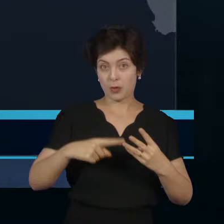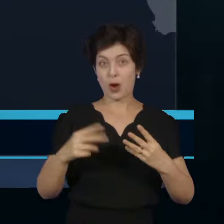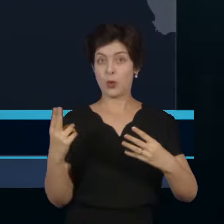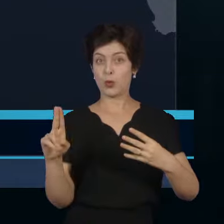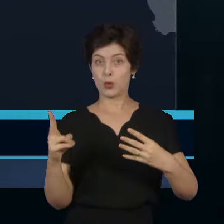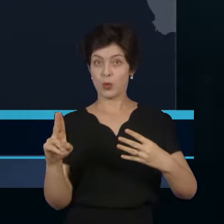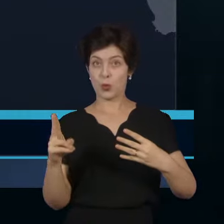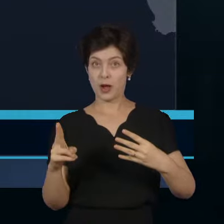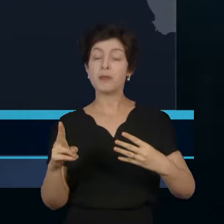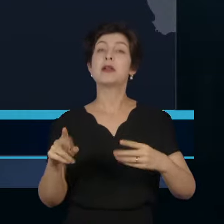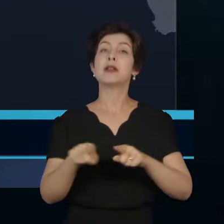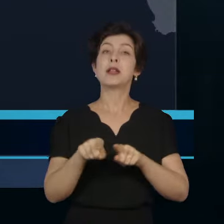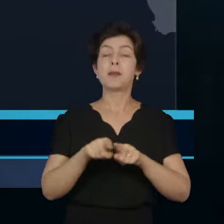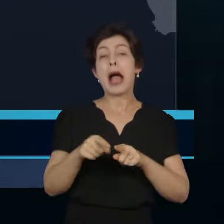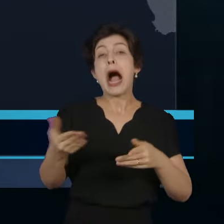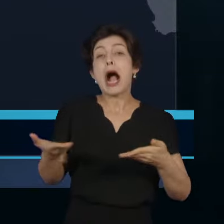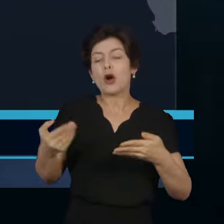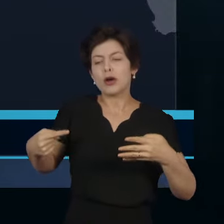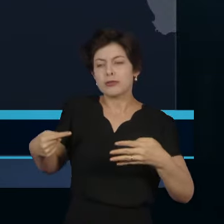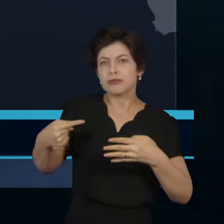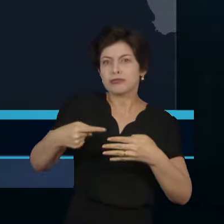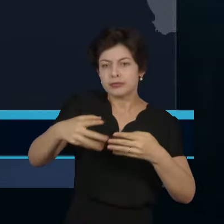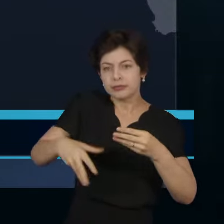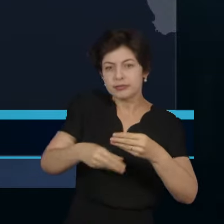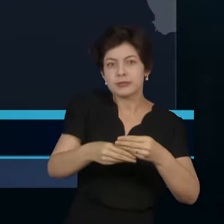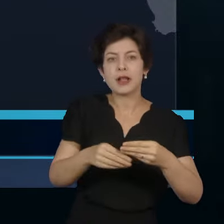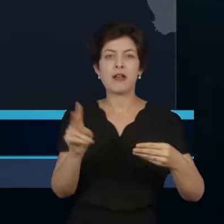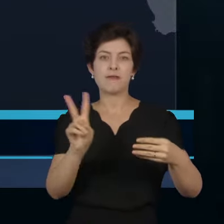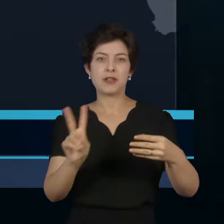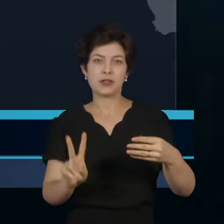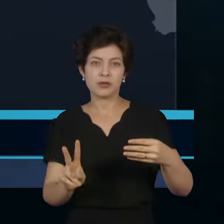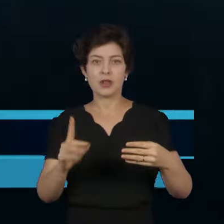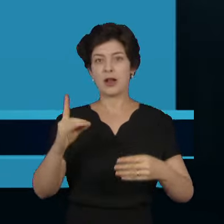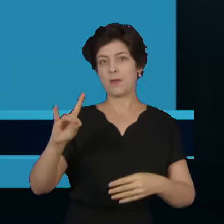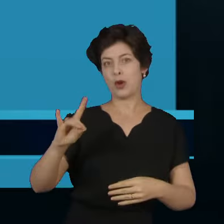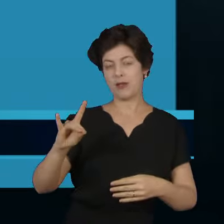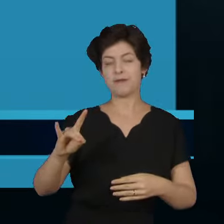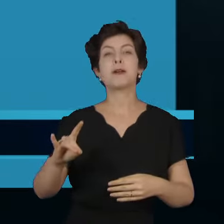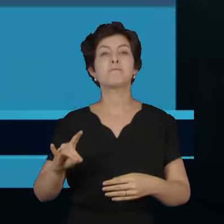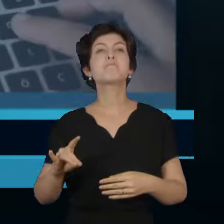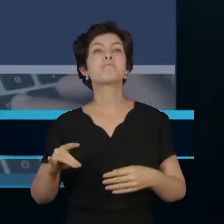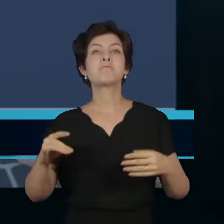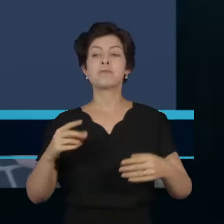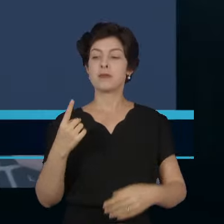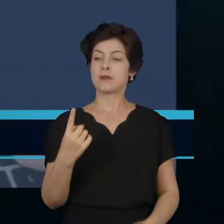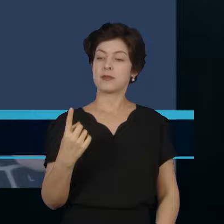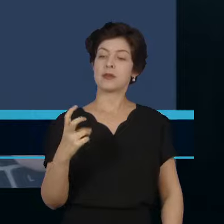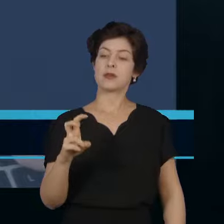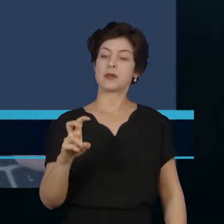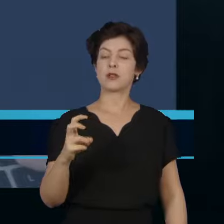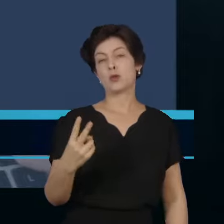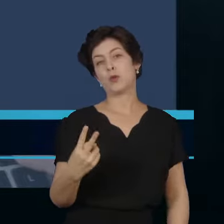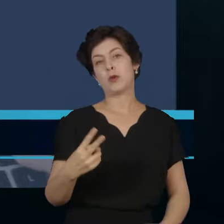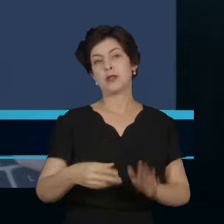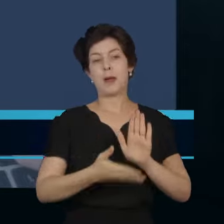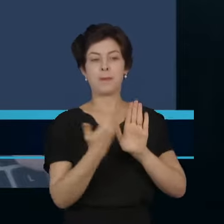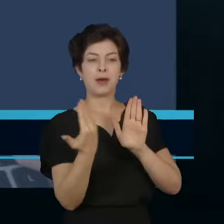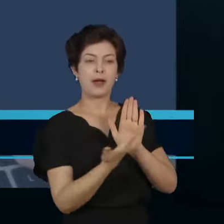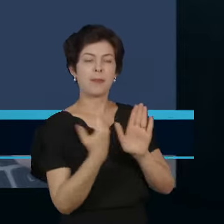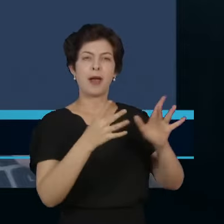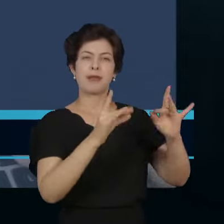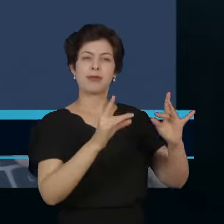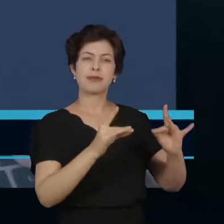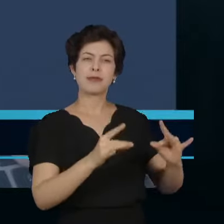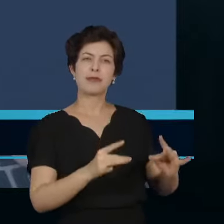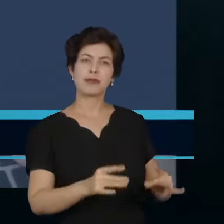Uruguai, e mais recentemente Venezuela e Bolívia. Em 152 páginas estão detalhados